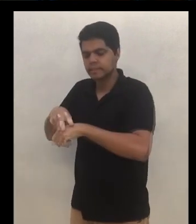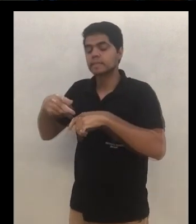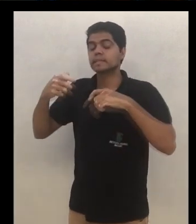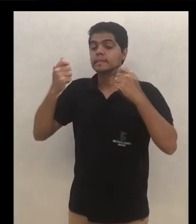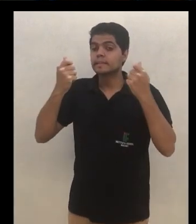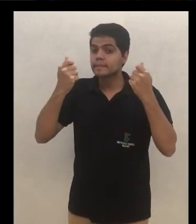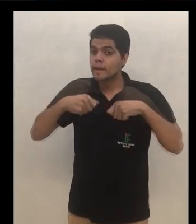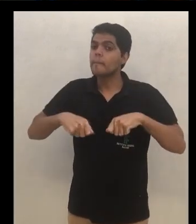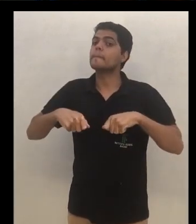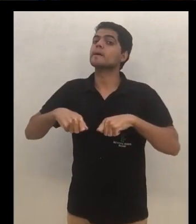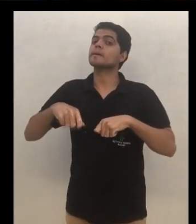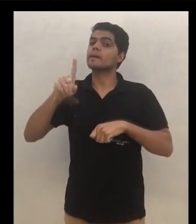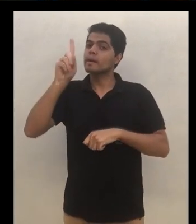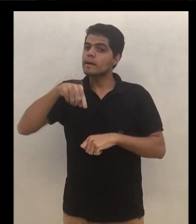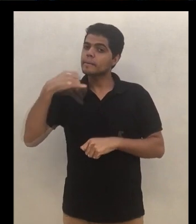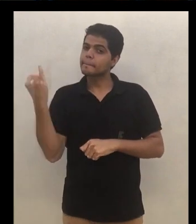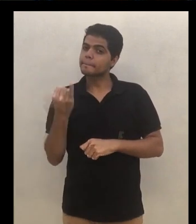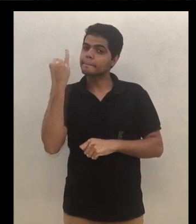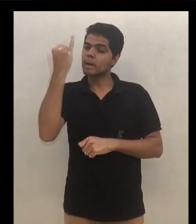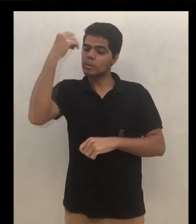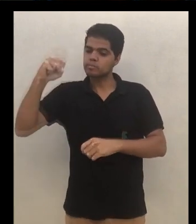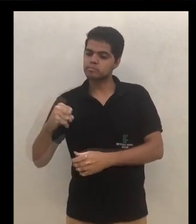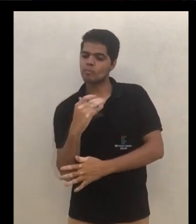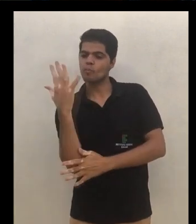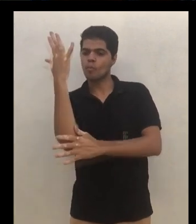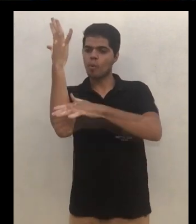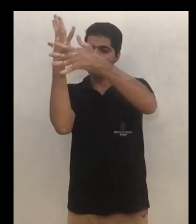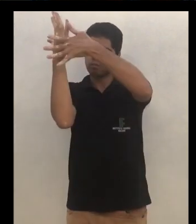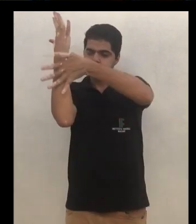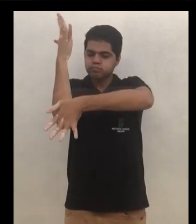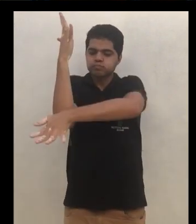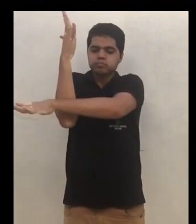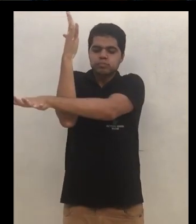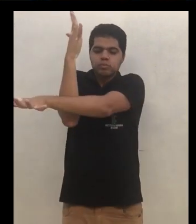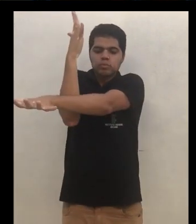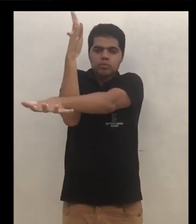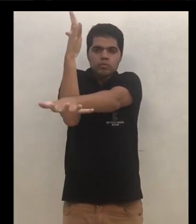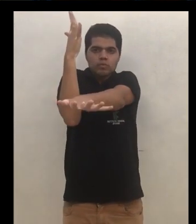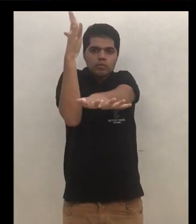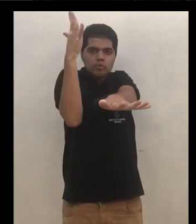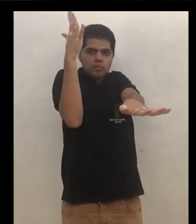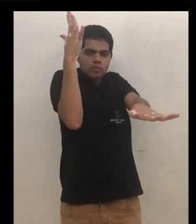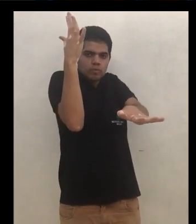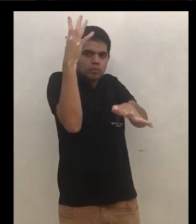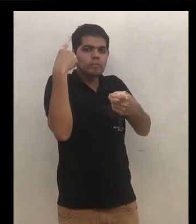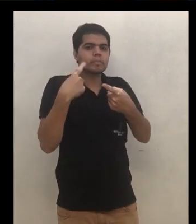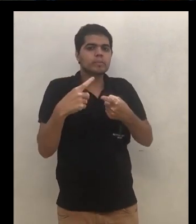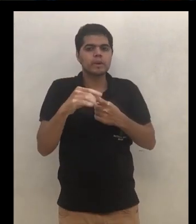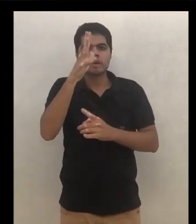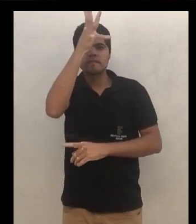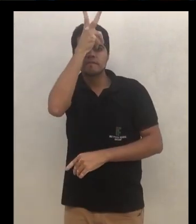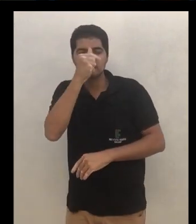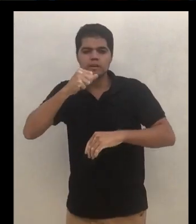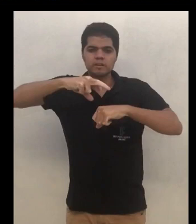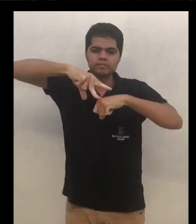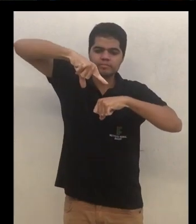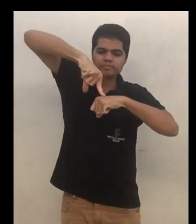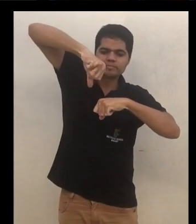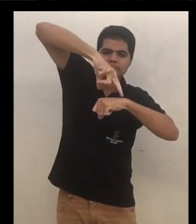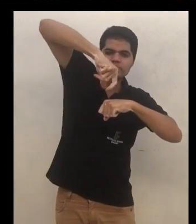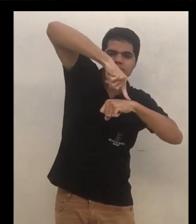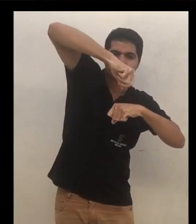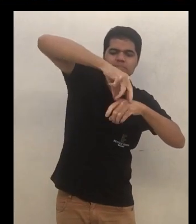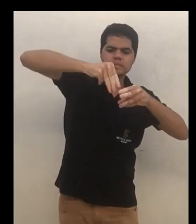importante a sombra para o animal descansar, ele não precisar voltar para o galpão, ele descansar, ele ciscar, tá, ele tomar banho de